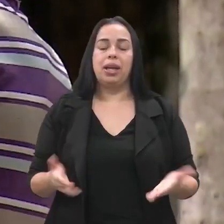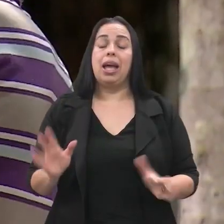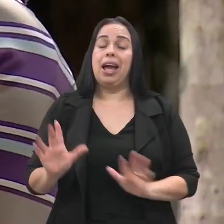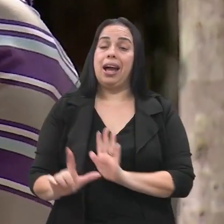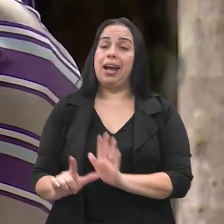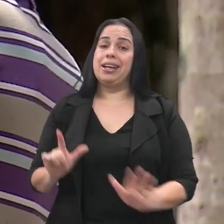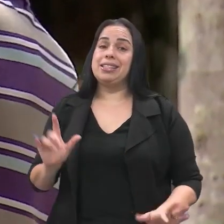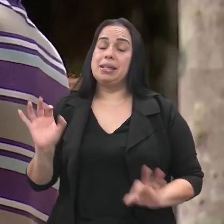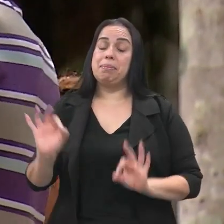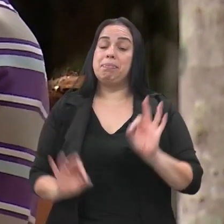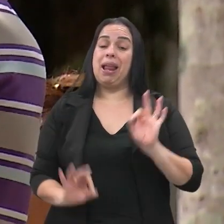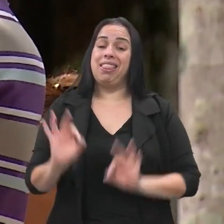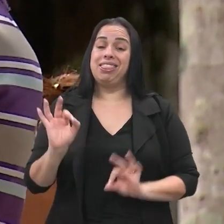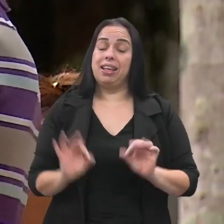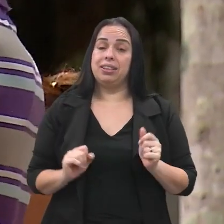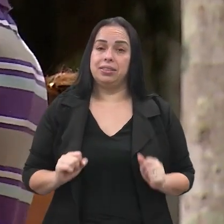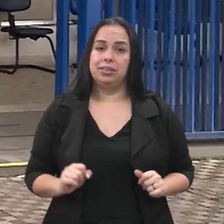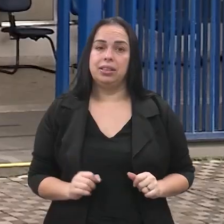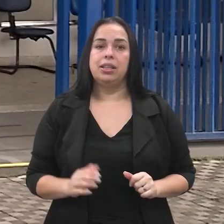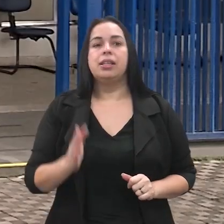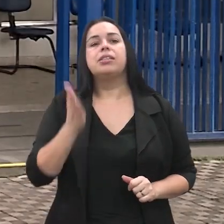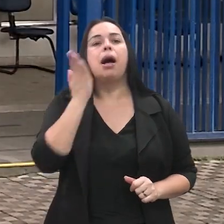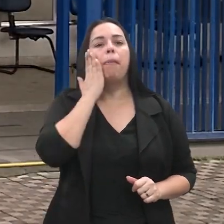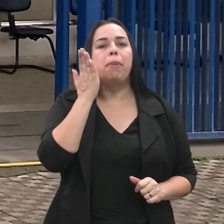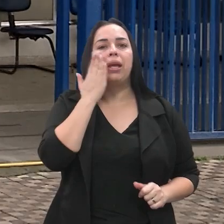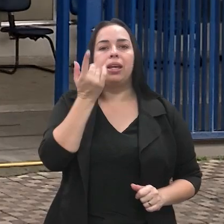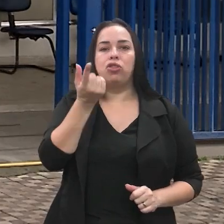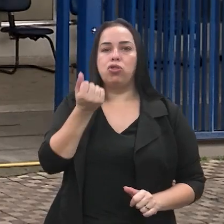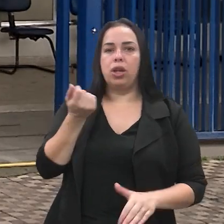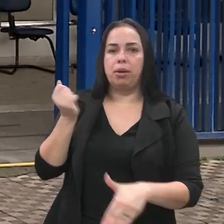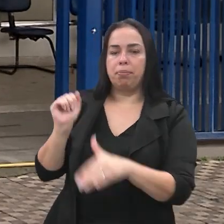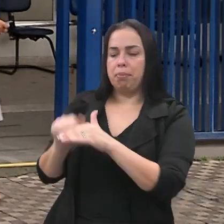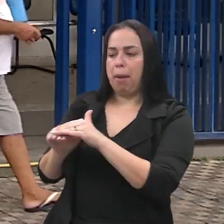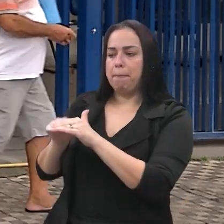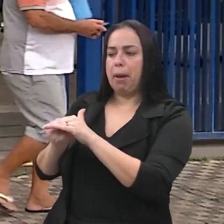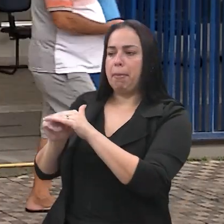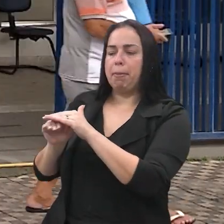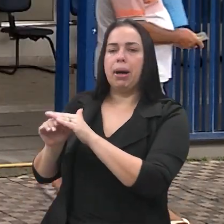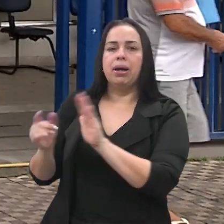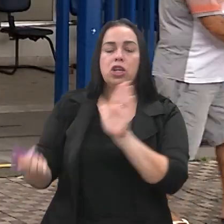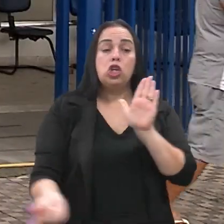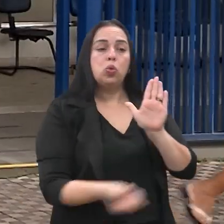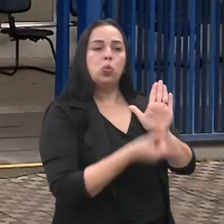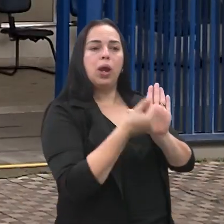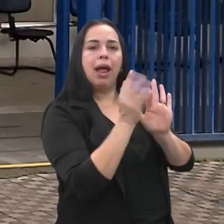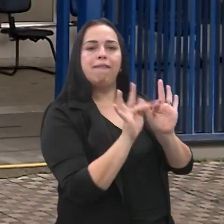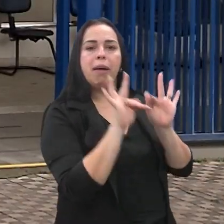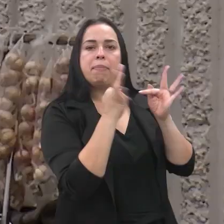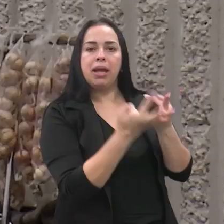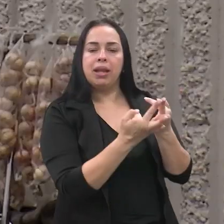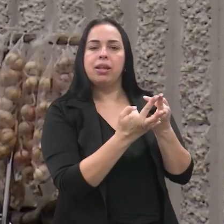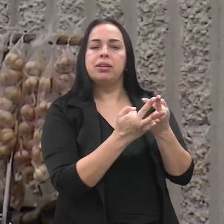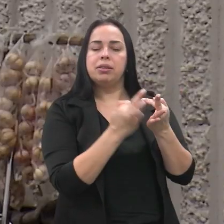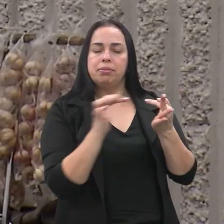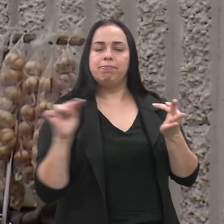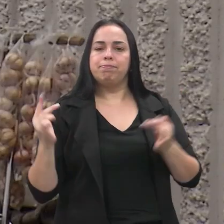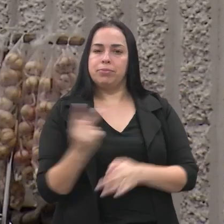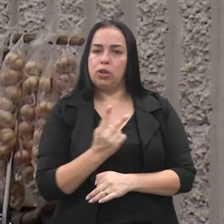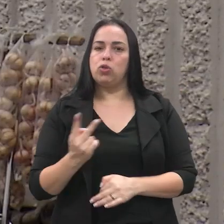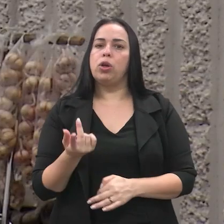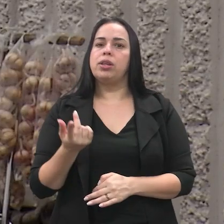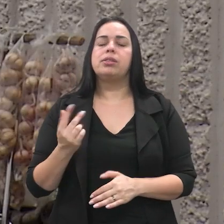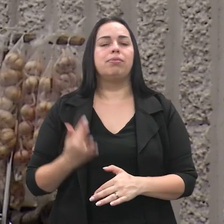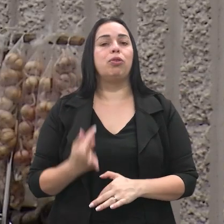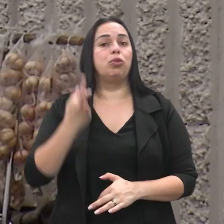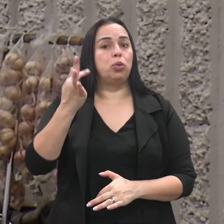a palavra de ordem é planejamento. Saber poupar, investir e conhecer bem o orçamento familiar pode ser a